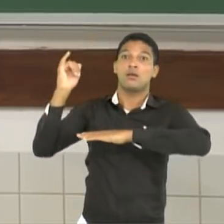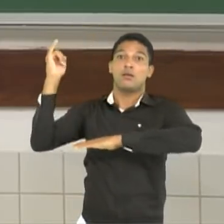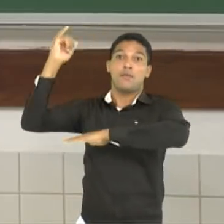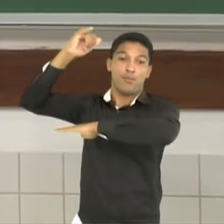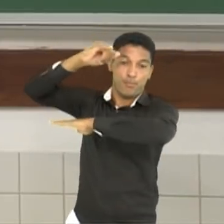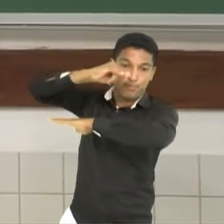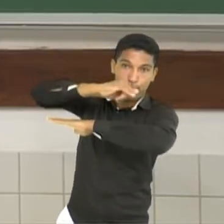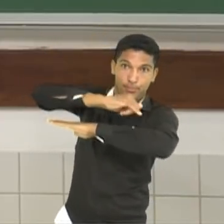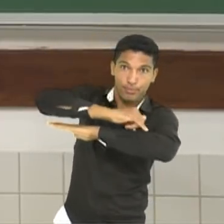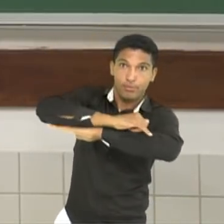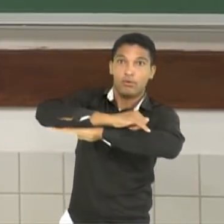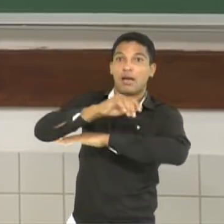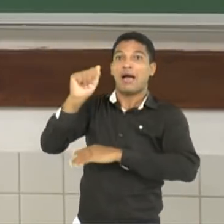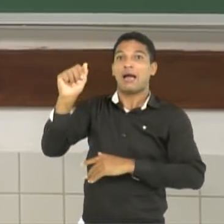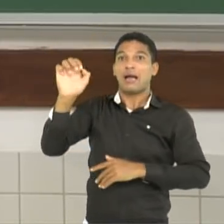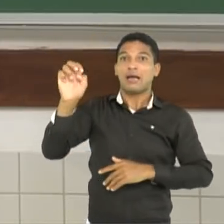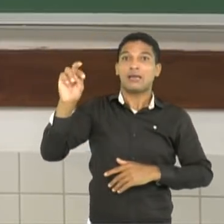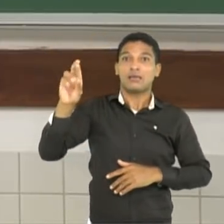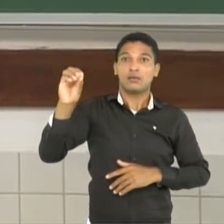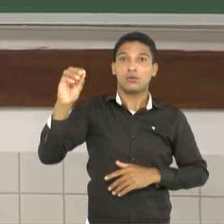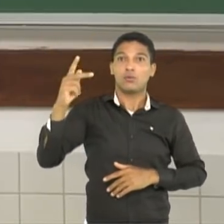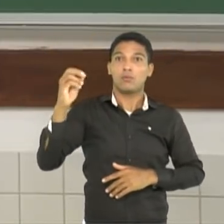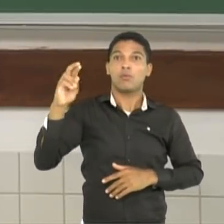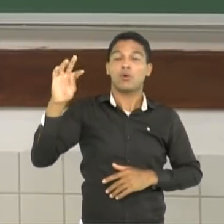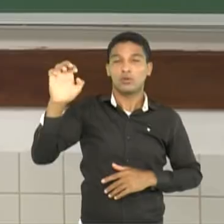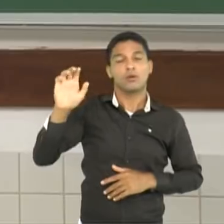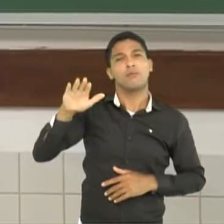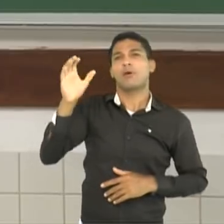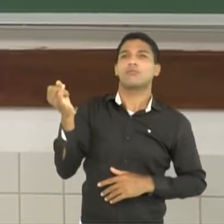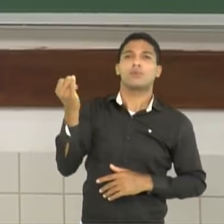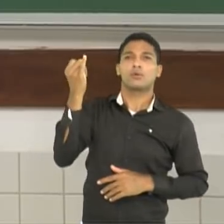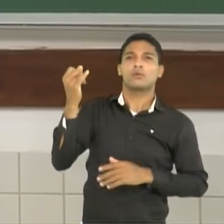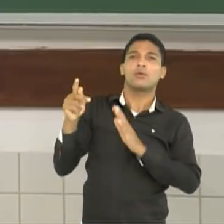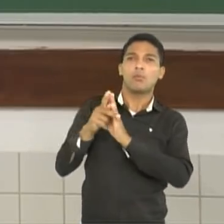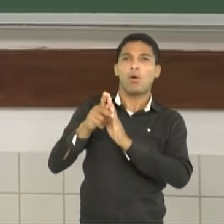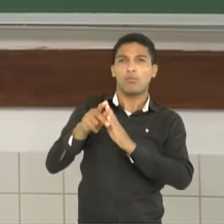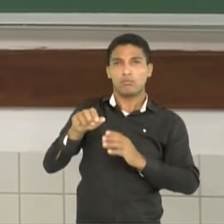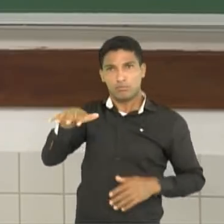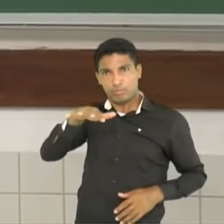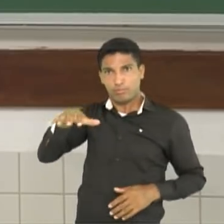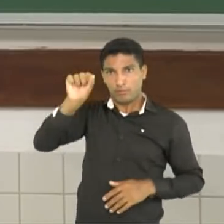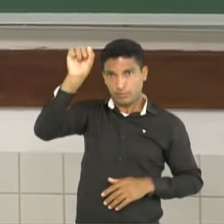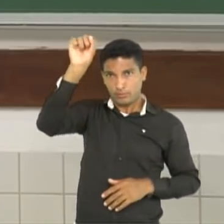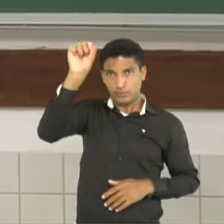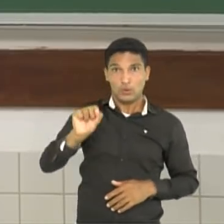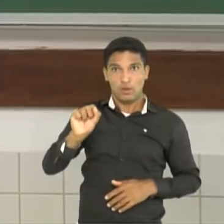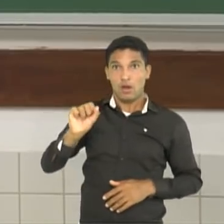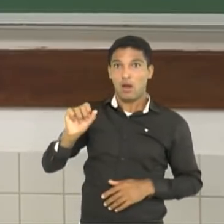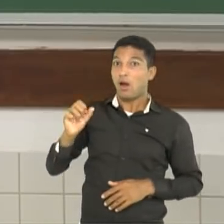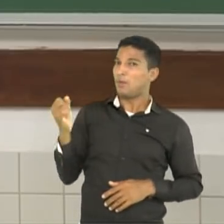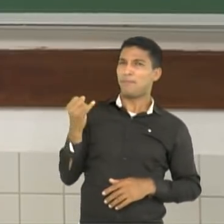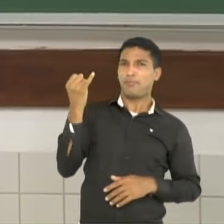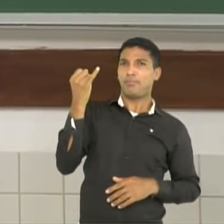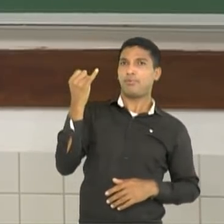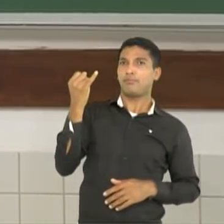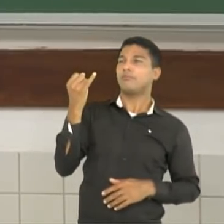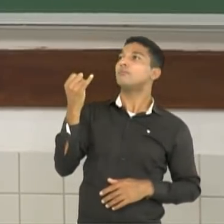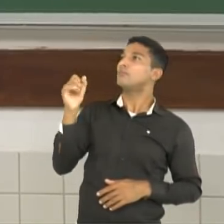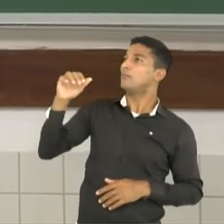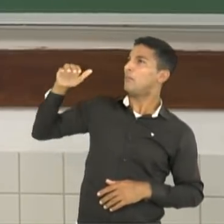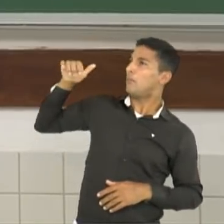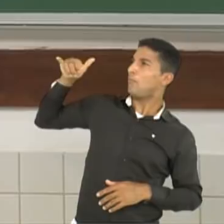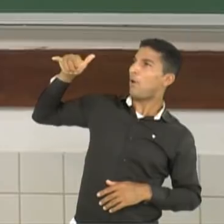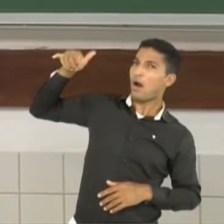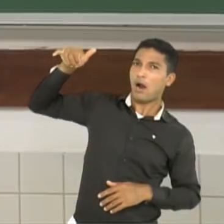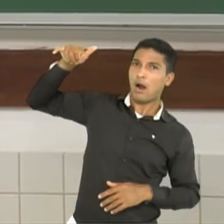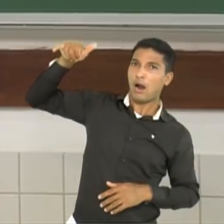passageiros principalmente. Então, daí a importância também dessa estrutura. Os aeroportos fazem parte